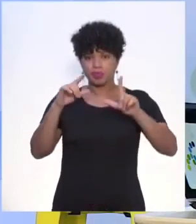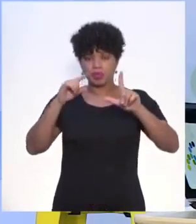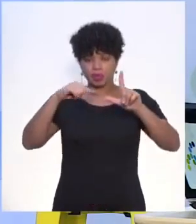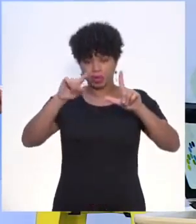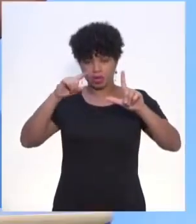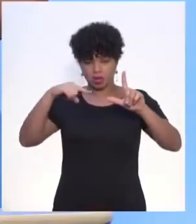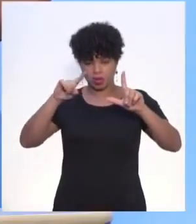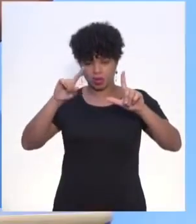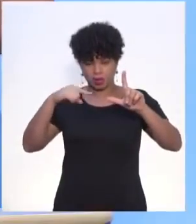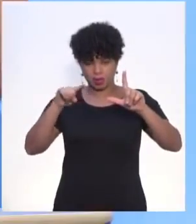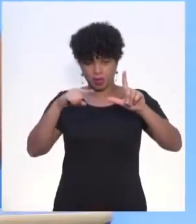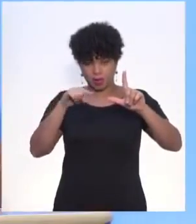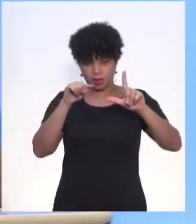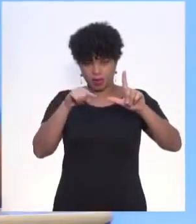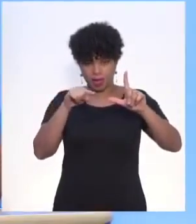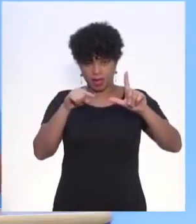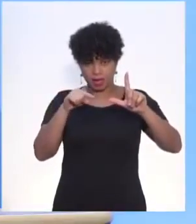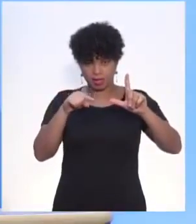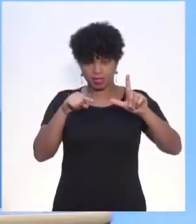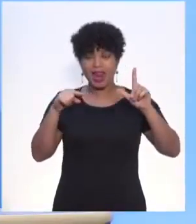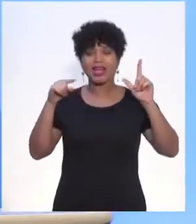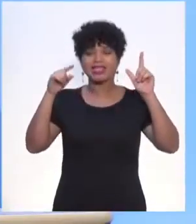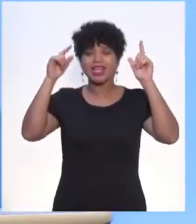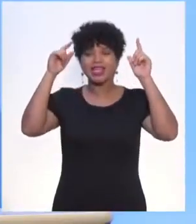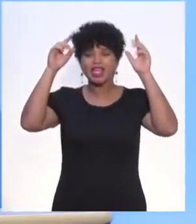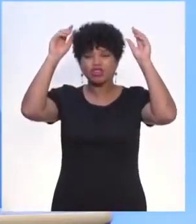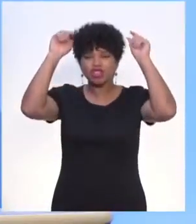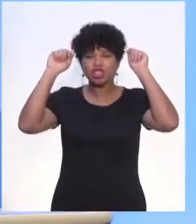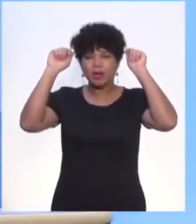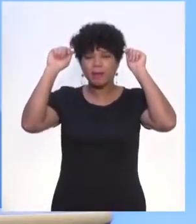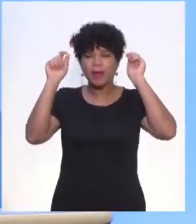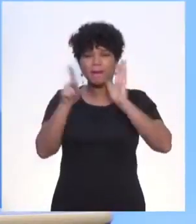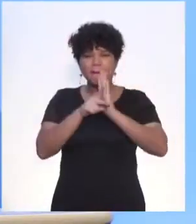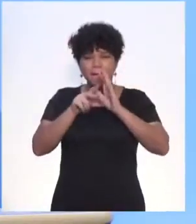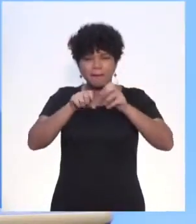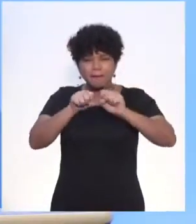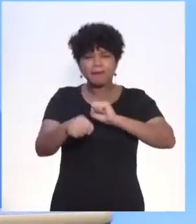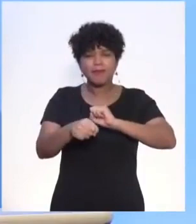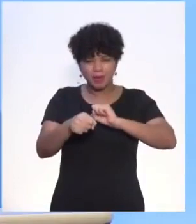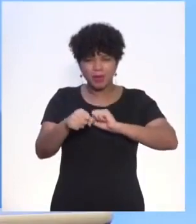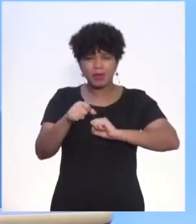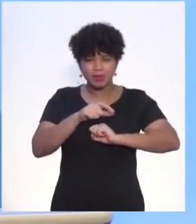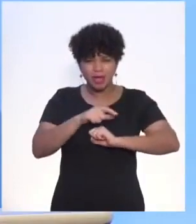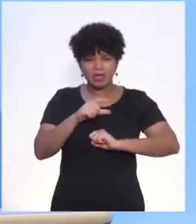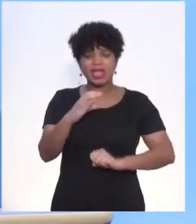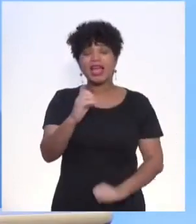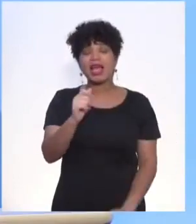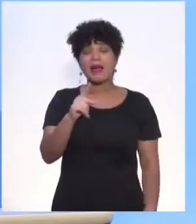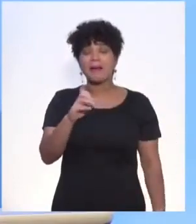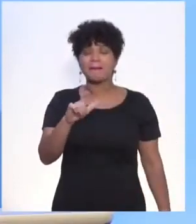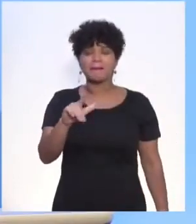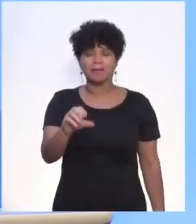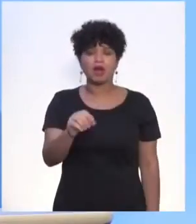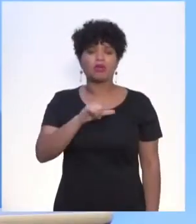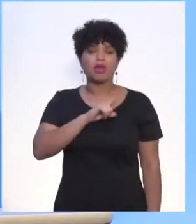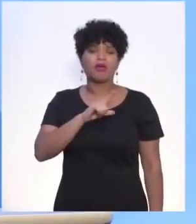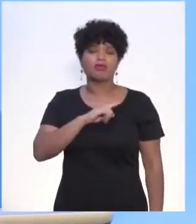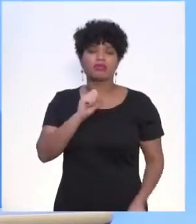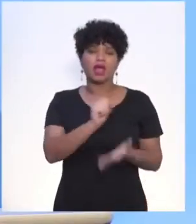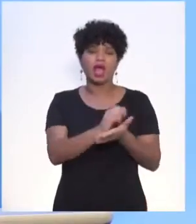lá onde tem um chapéuzinho de estudante, o capelo, você clica ali onde está turmas e lá vão estar as atividades